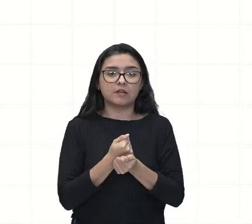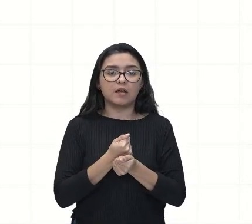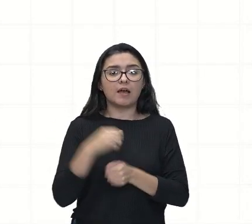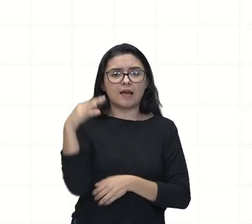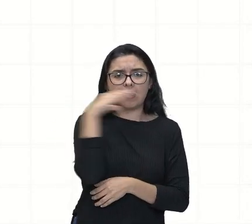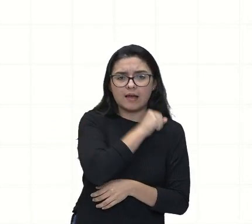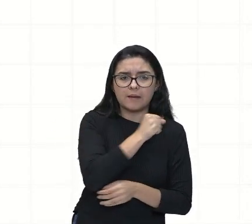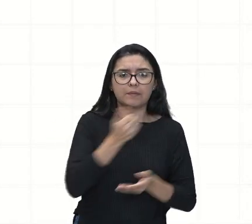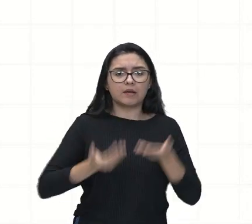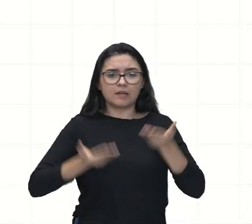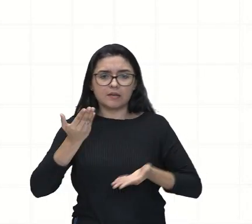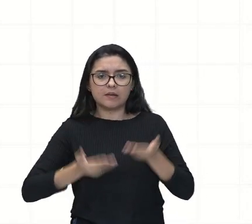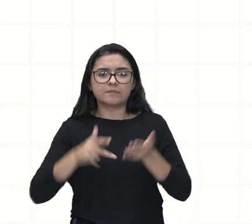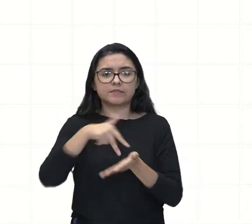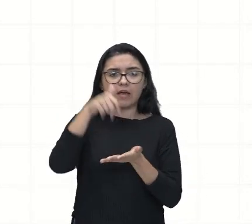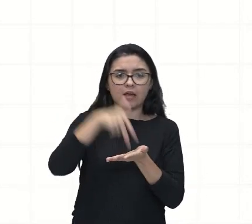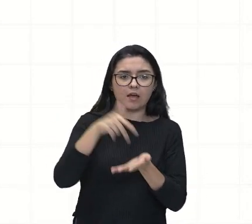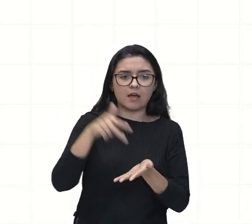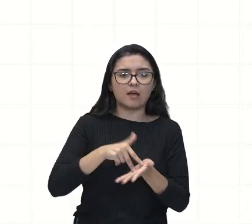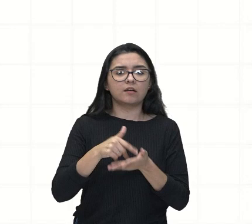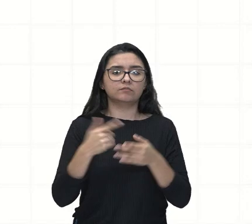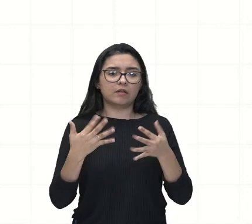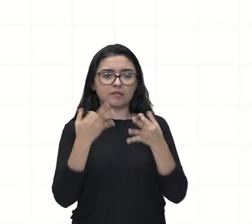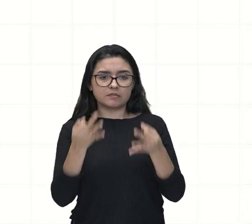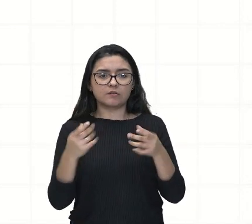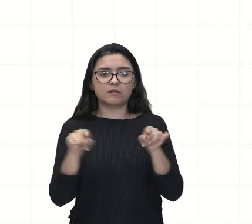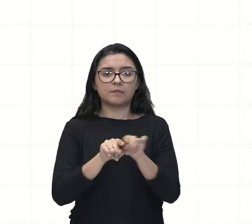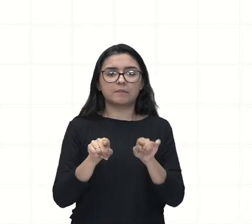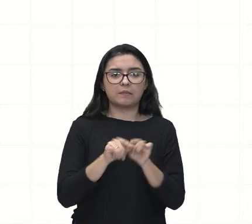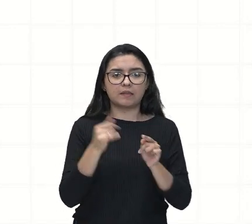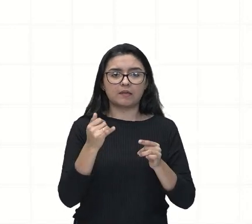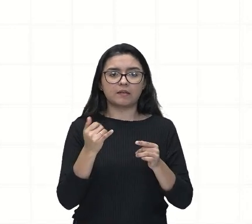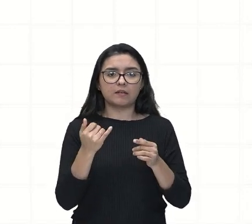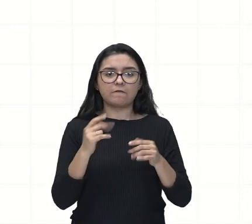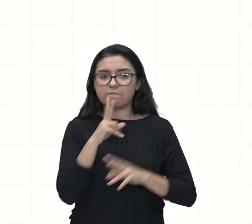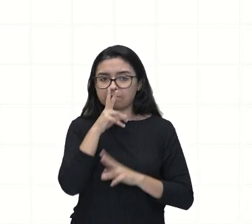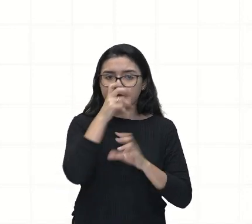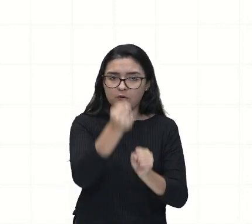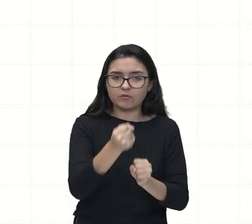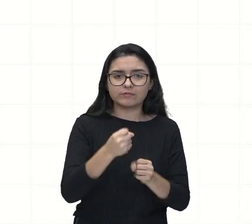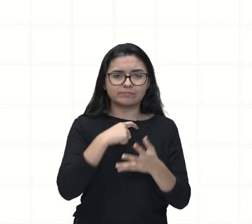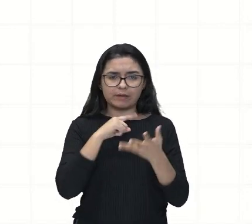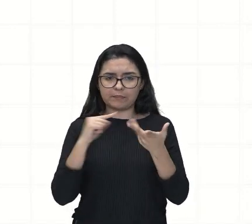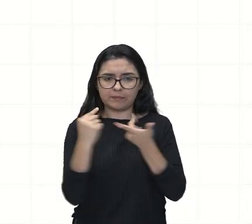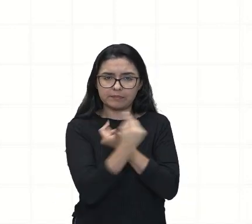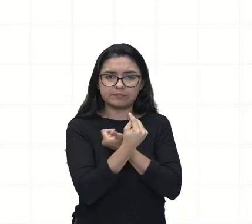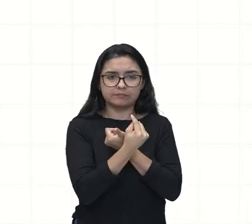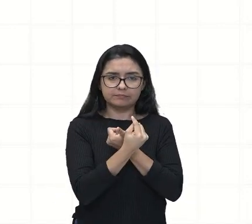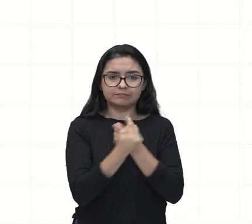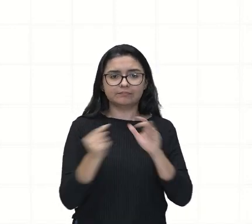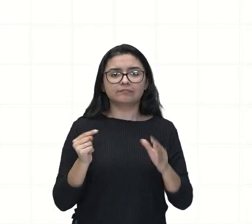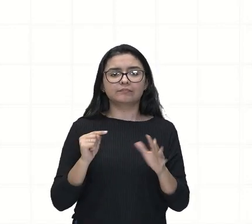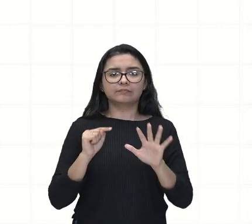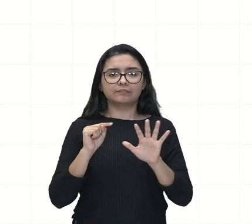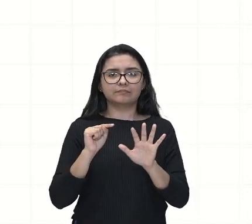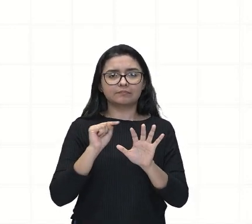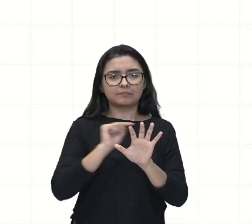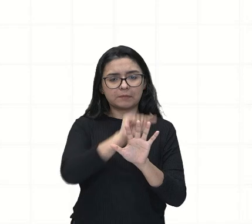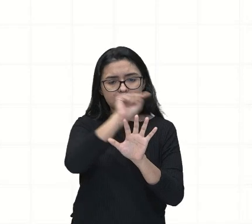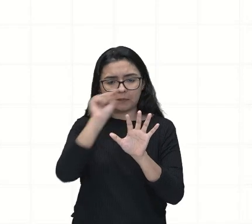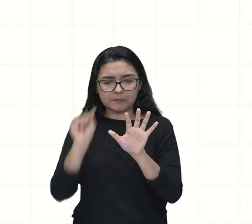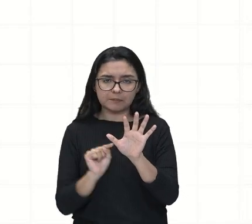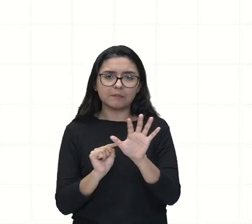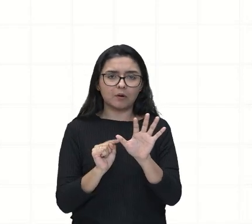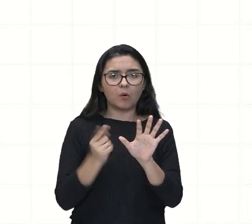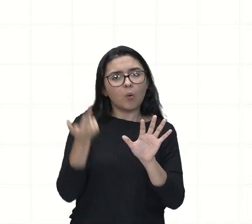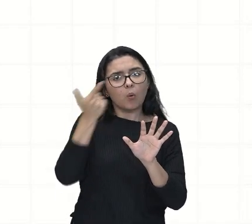equilíbrio, salto, reações, energia e força. Tudo bem? Eu consigo analisar